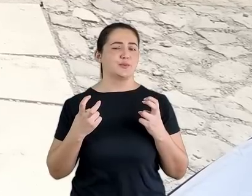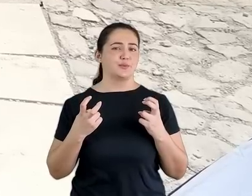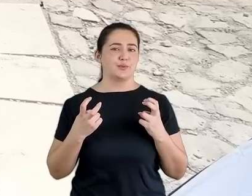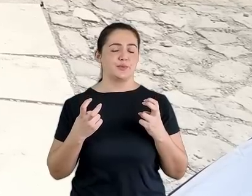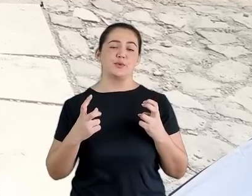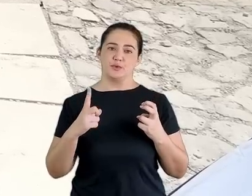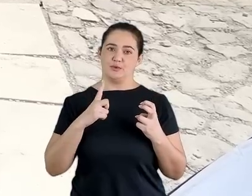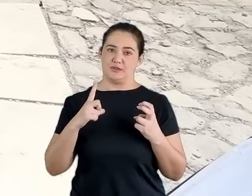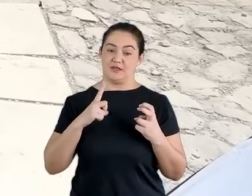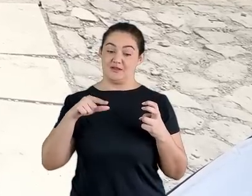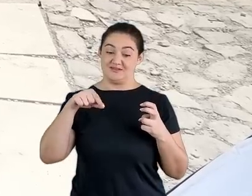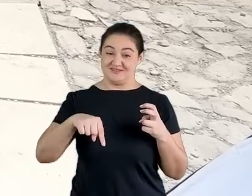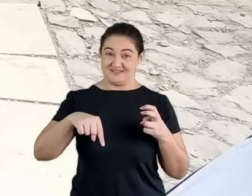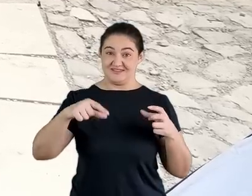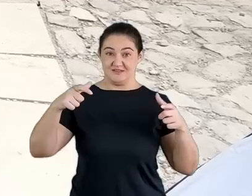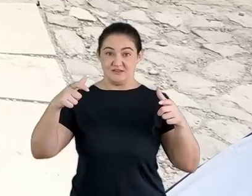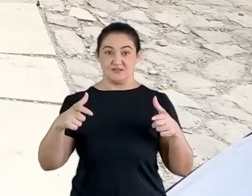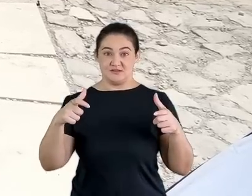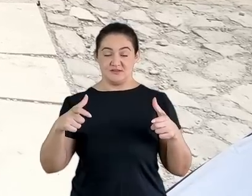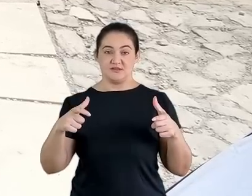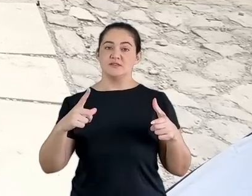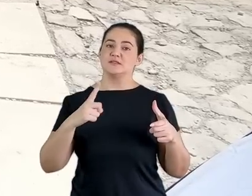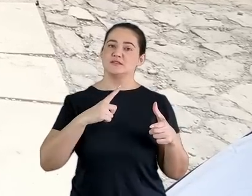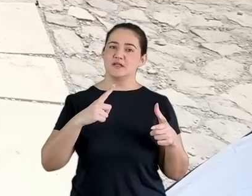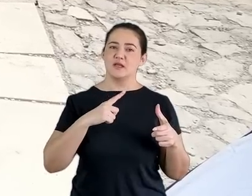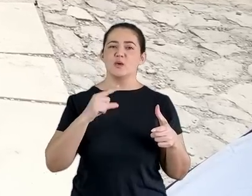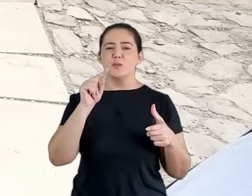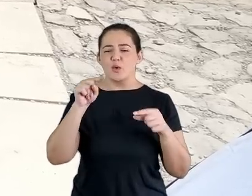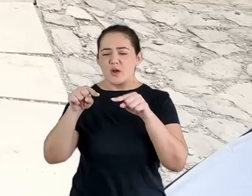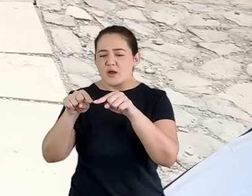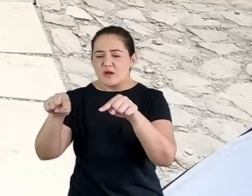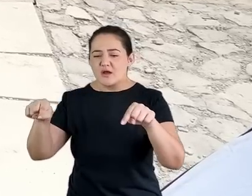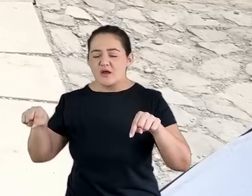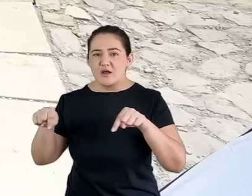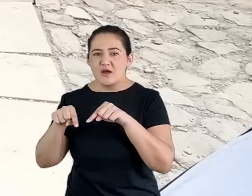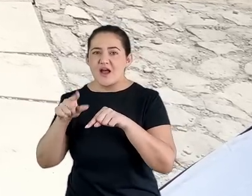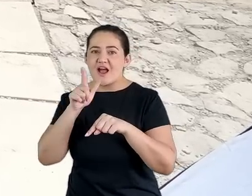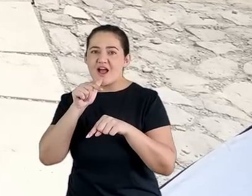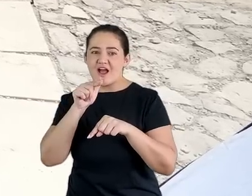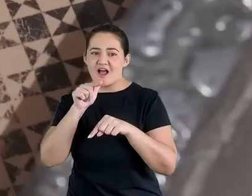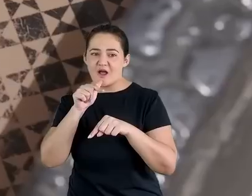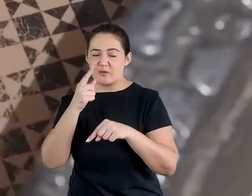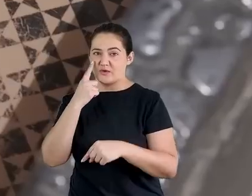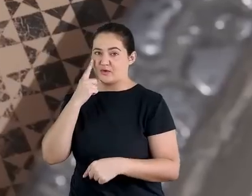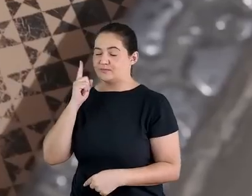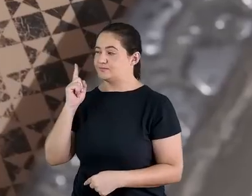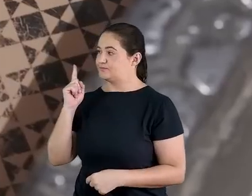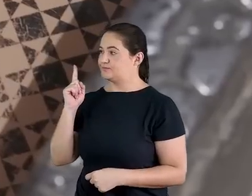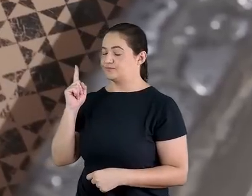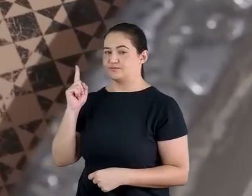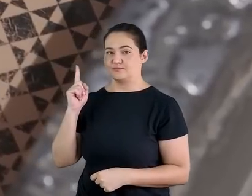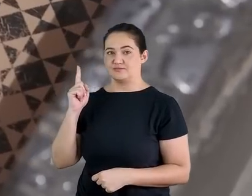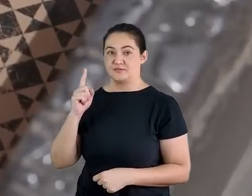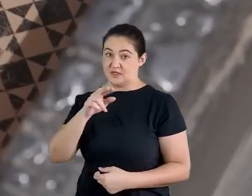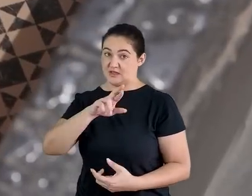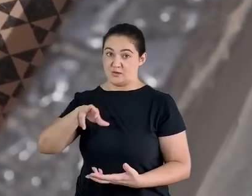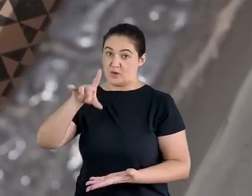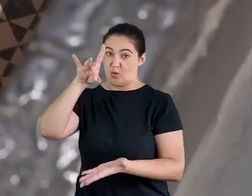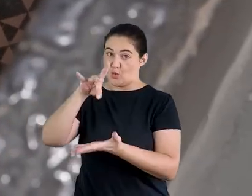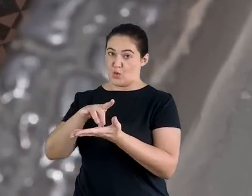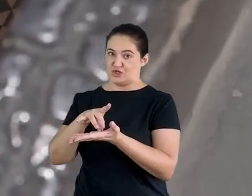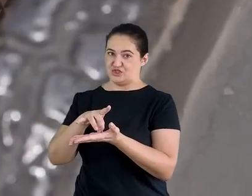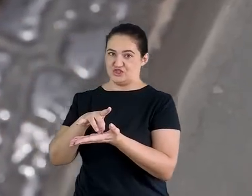temos aqui, nesse lugar, uma pequena piscina interna aqui, que ela não faz parte original